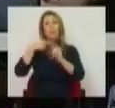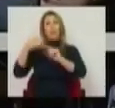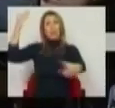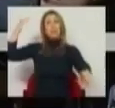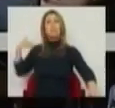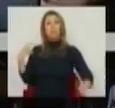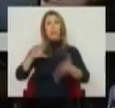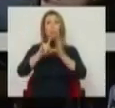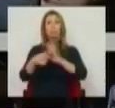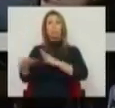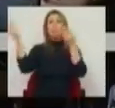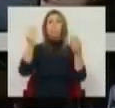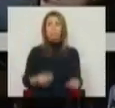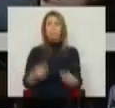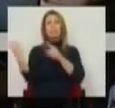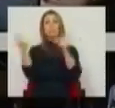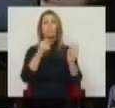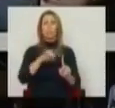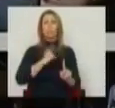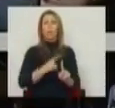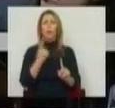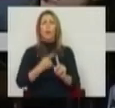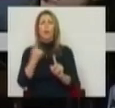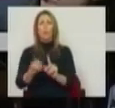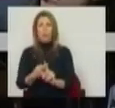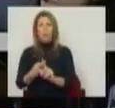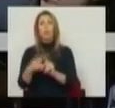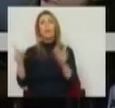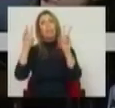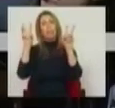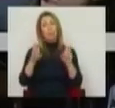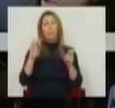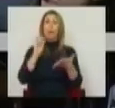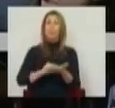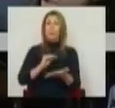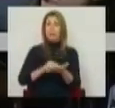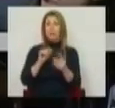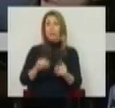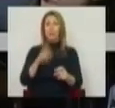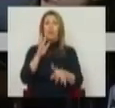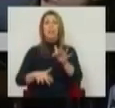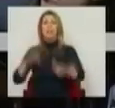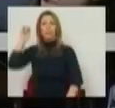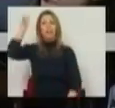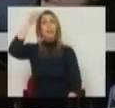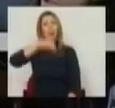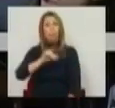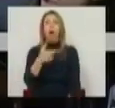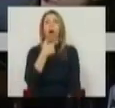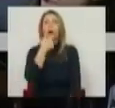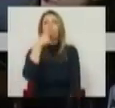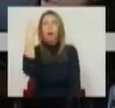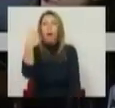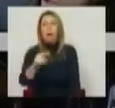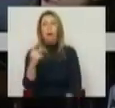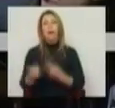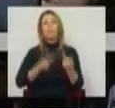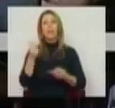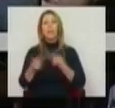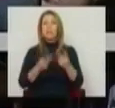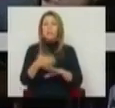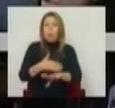que haja um debate anual sobre a pobreza na Assembleia da República, como é proposto por esta petição, mas que haja também uma avaliação